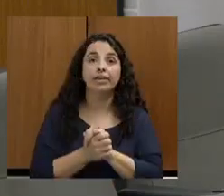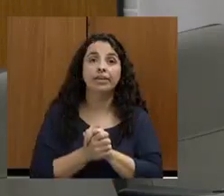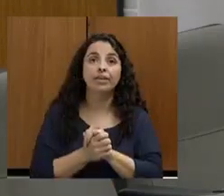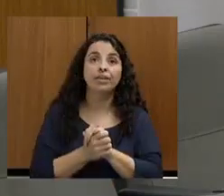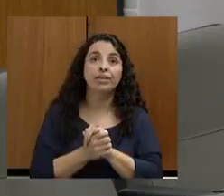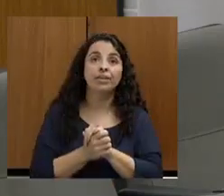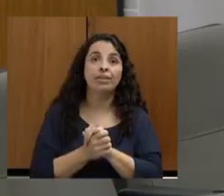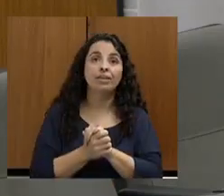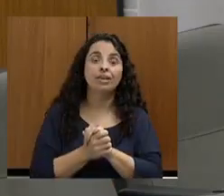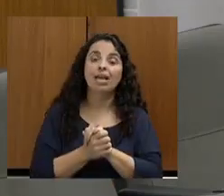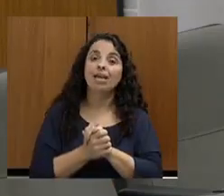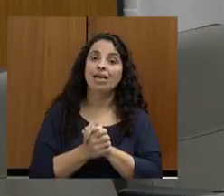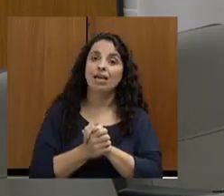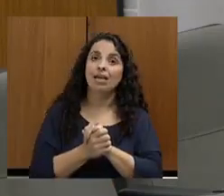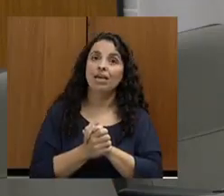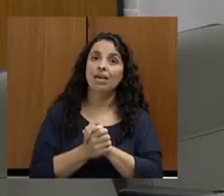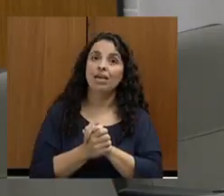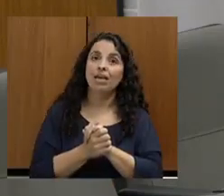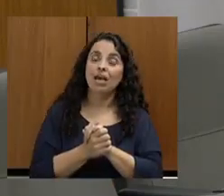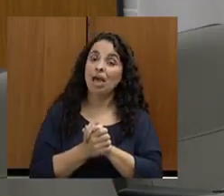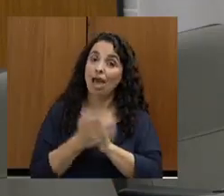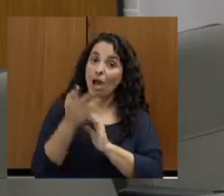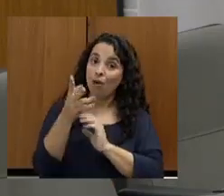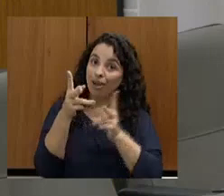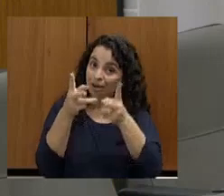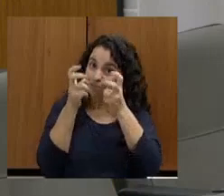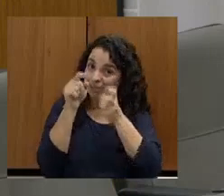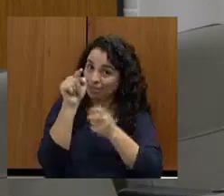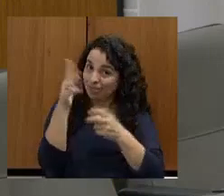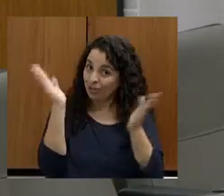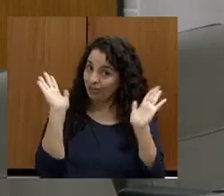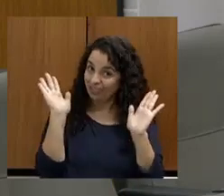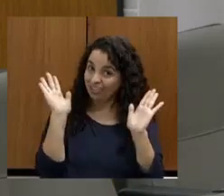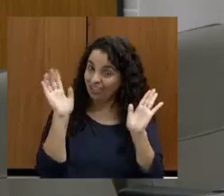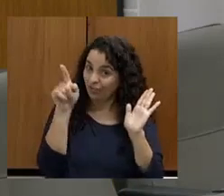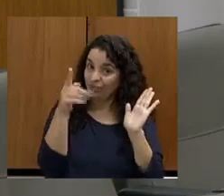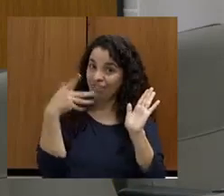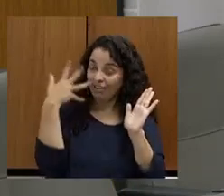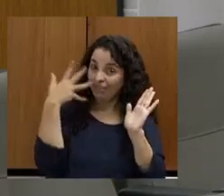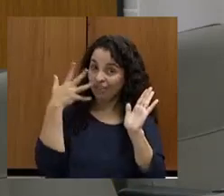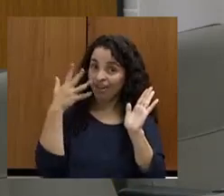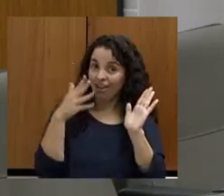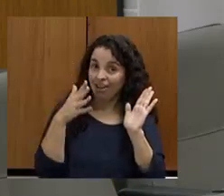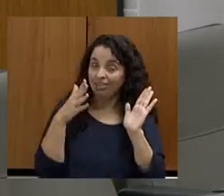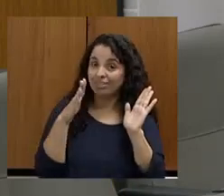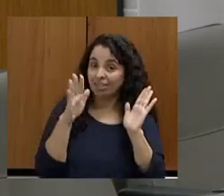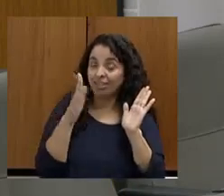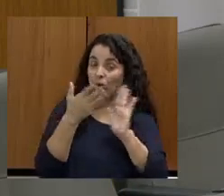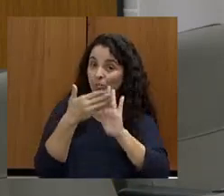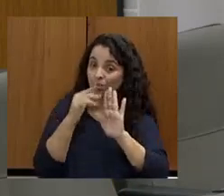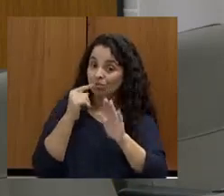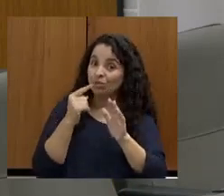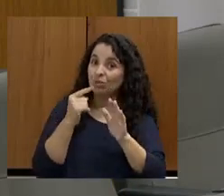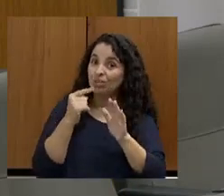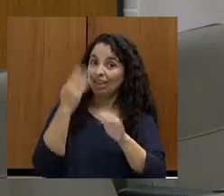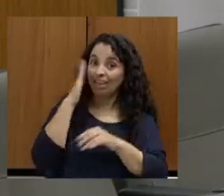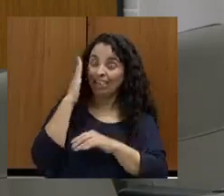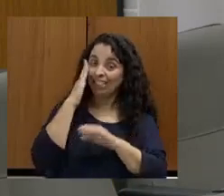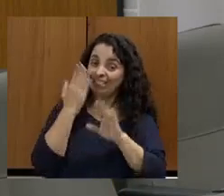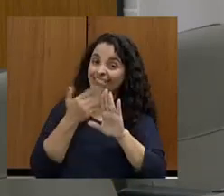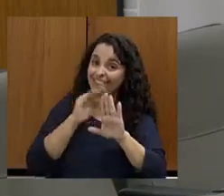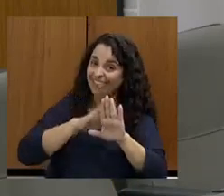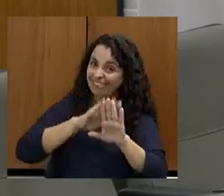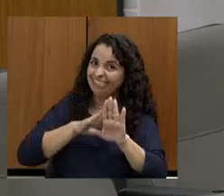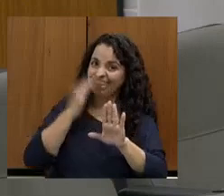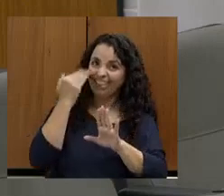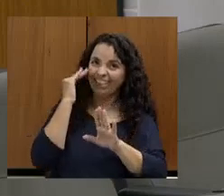de 14 anos aí, mas ela está acostumada com o português. Então, quando eu falar essa palavra, subentenda-se também que ela sabe que essa palavra também